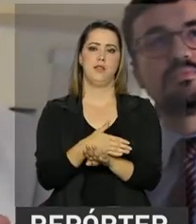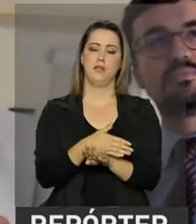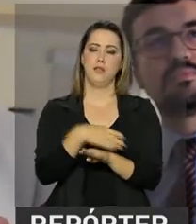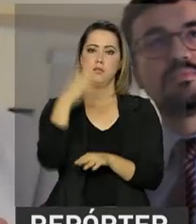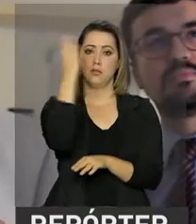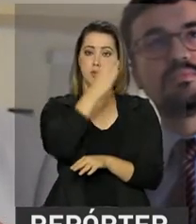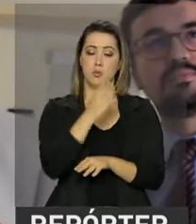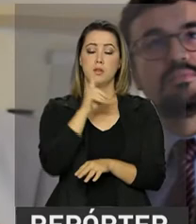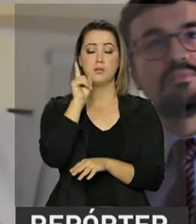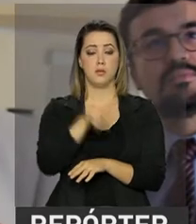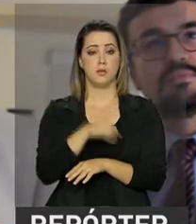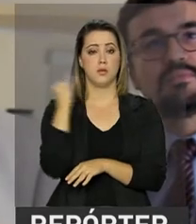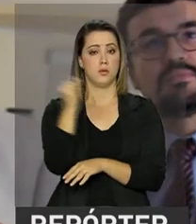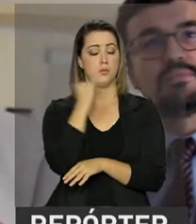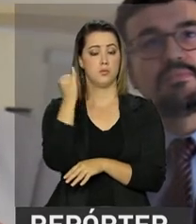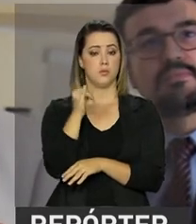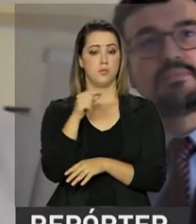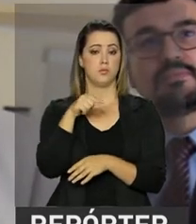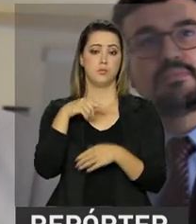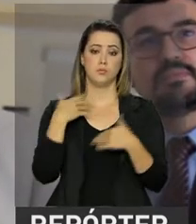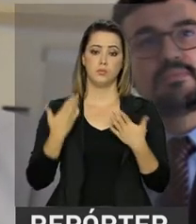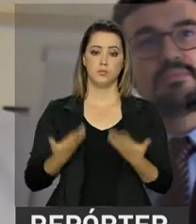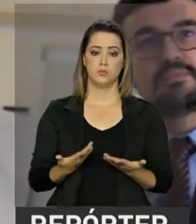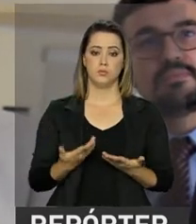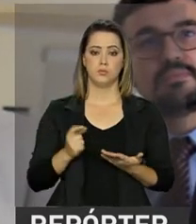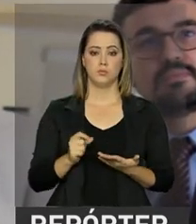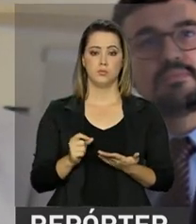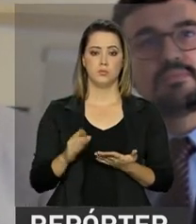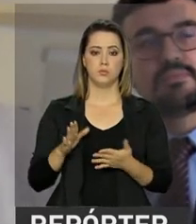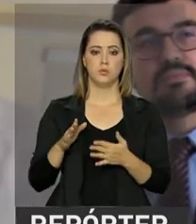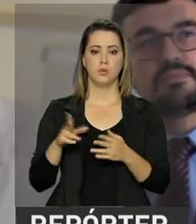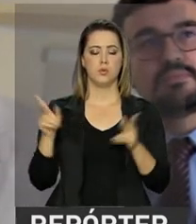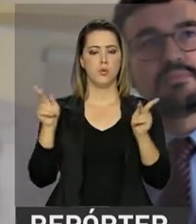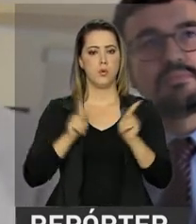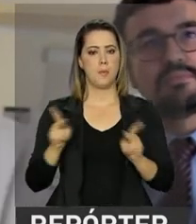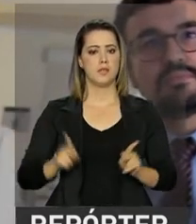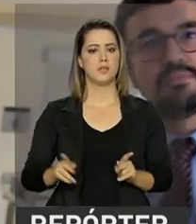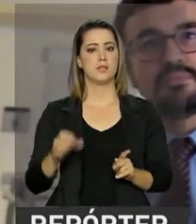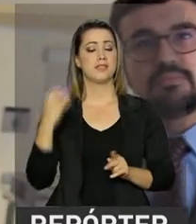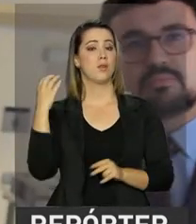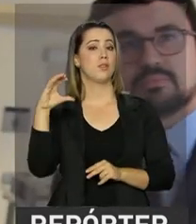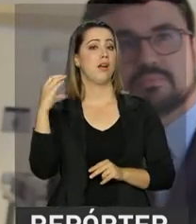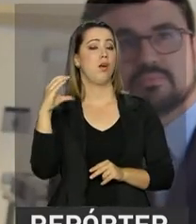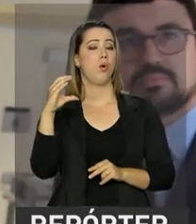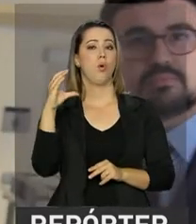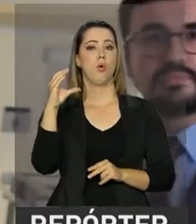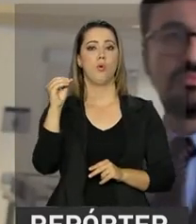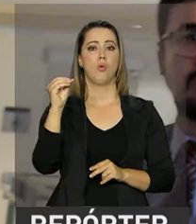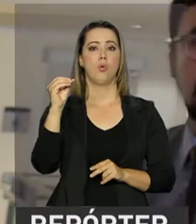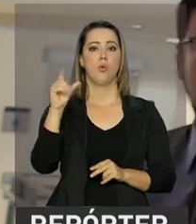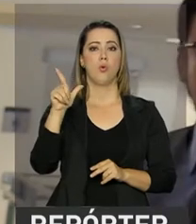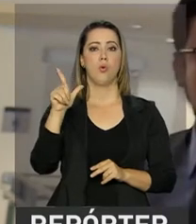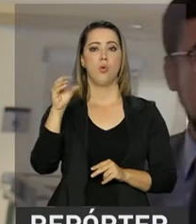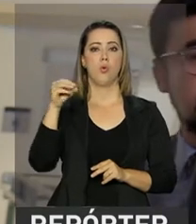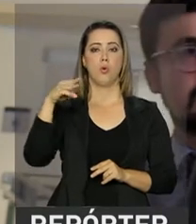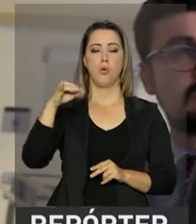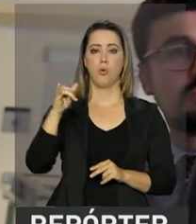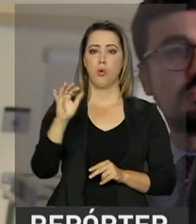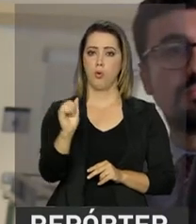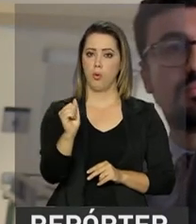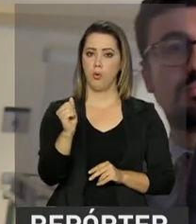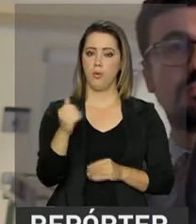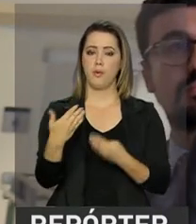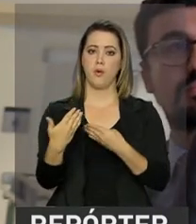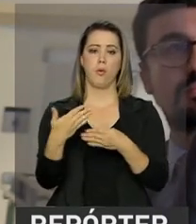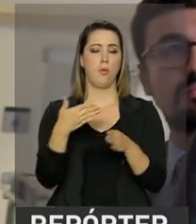importante porque com a pacificação da colômbia armas pesadíssimas roubadas nos estados unidos começa a